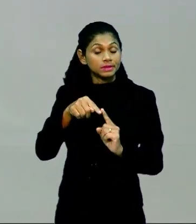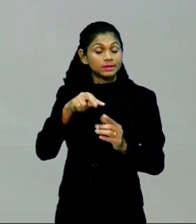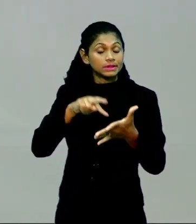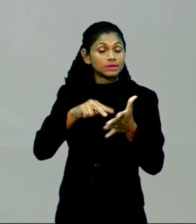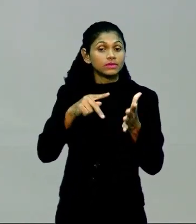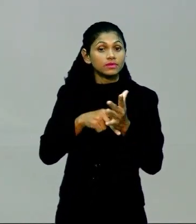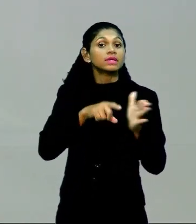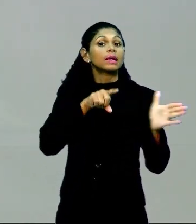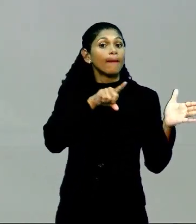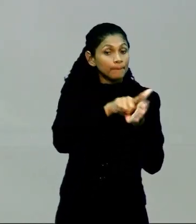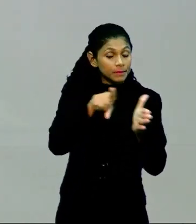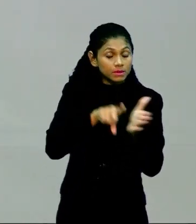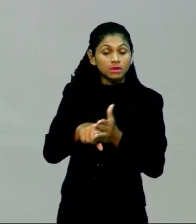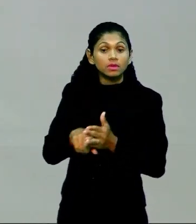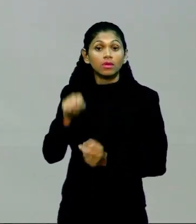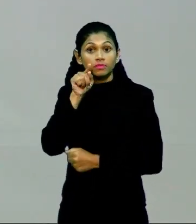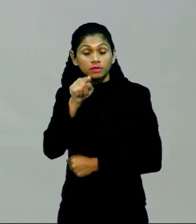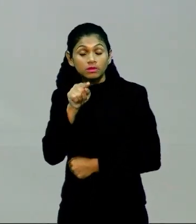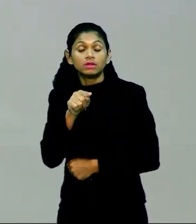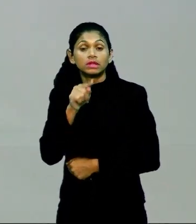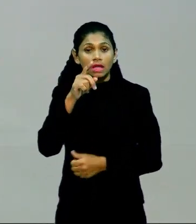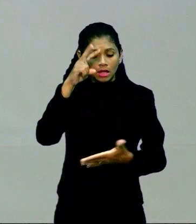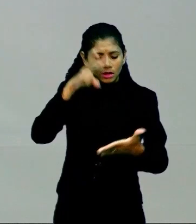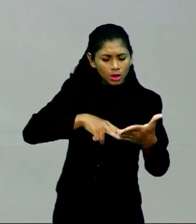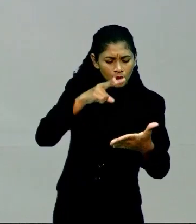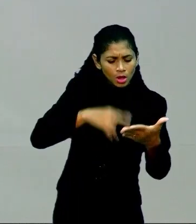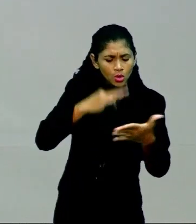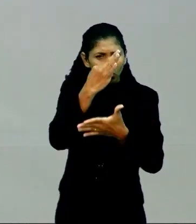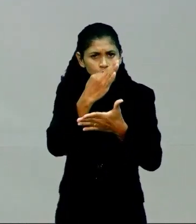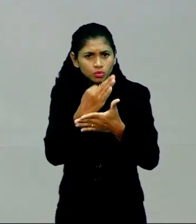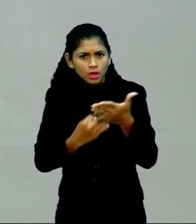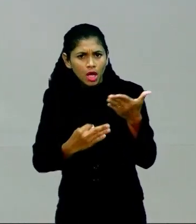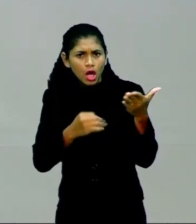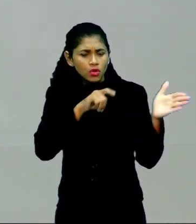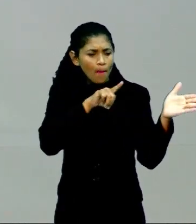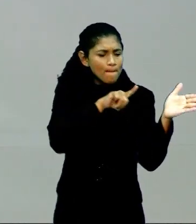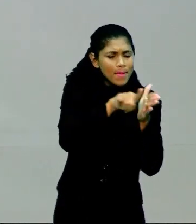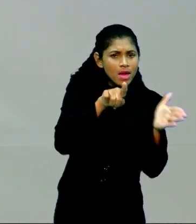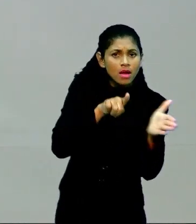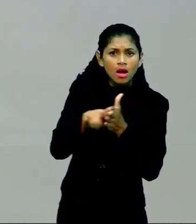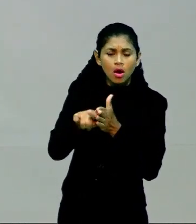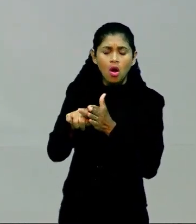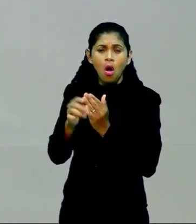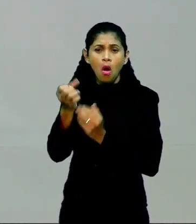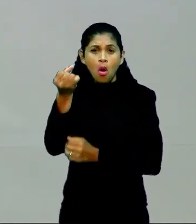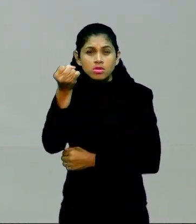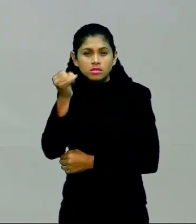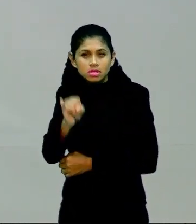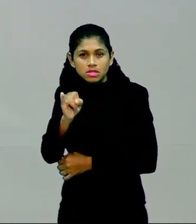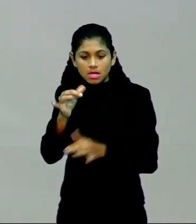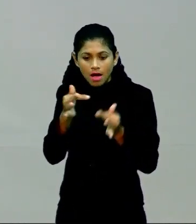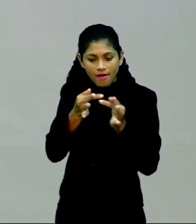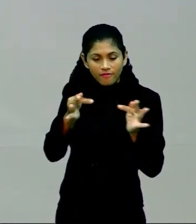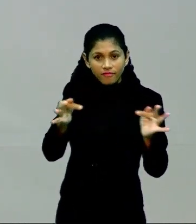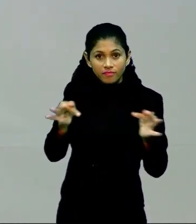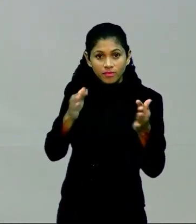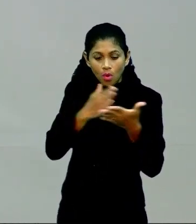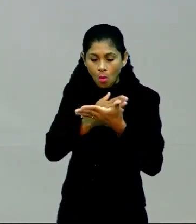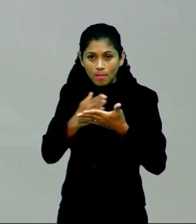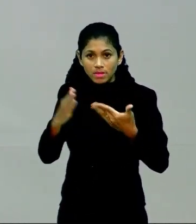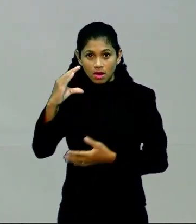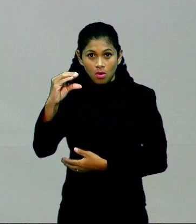um texto, lendo alguma pergunta ou algo do tipo, se essa frase começar com o can e terminar